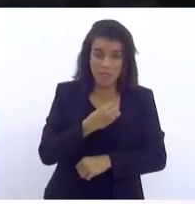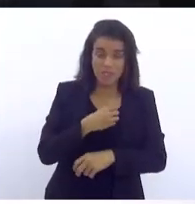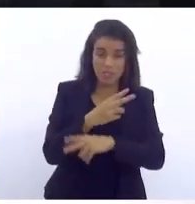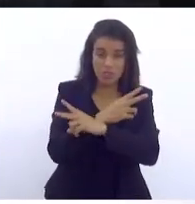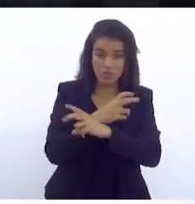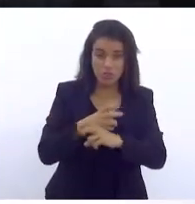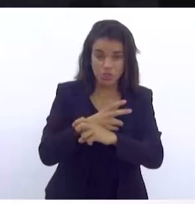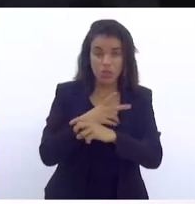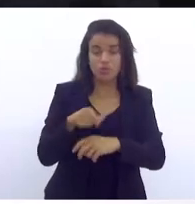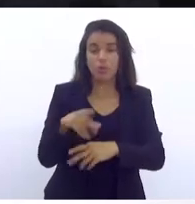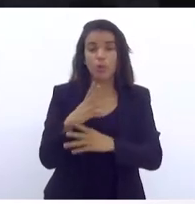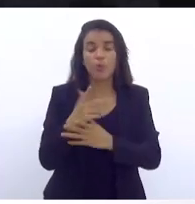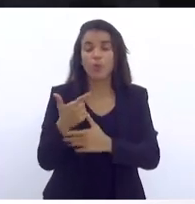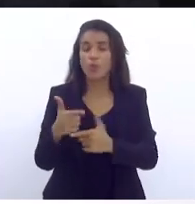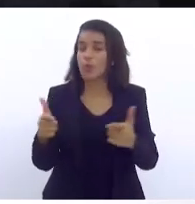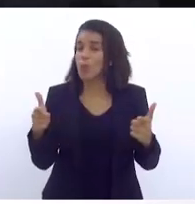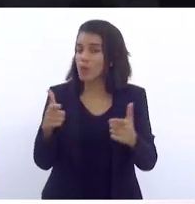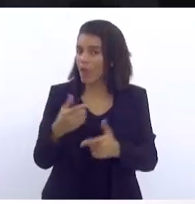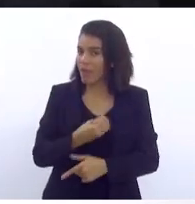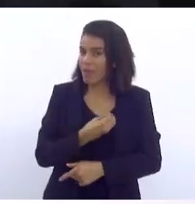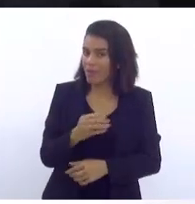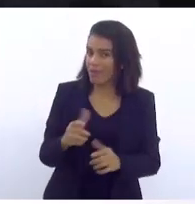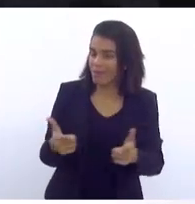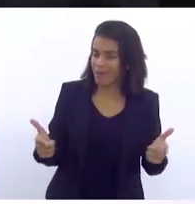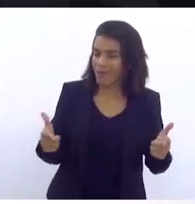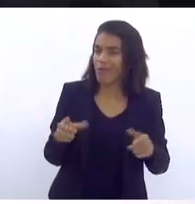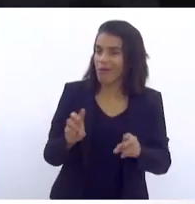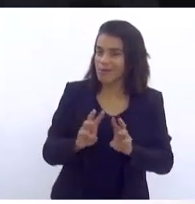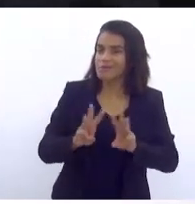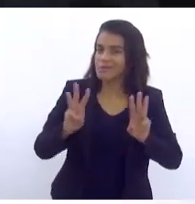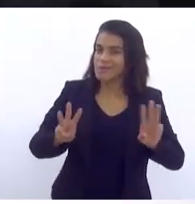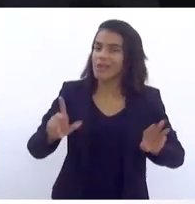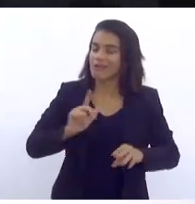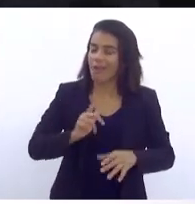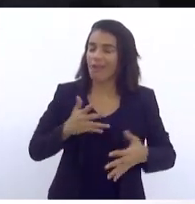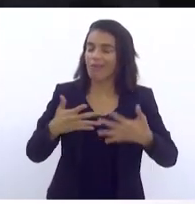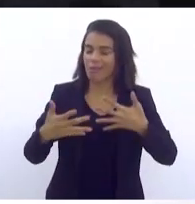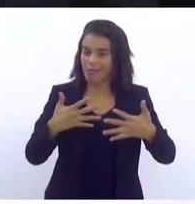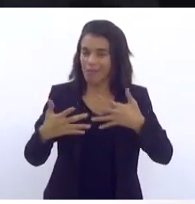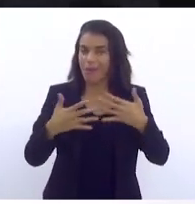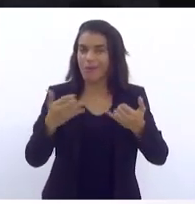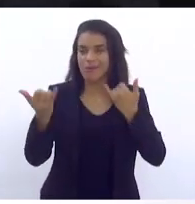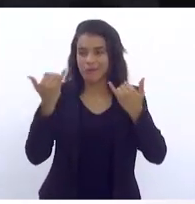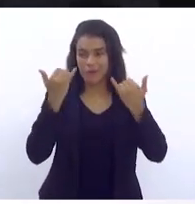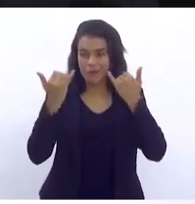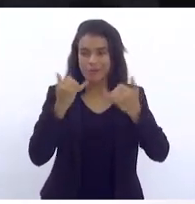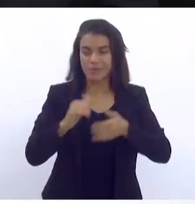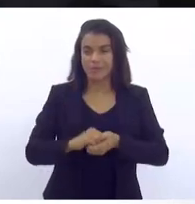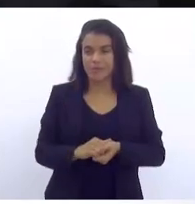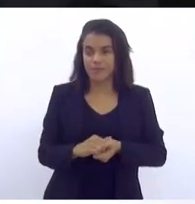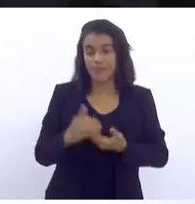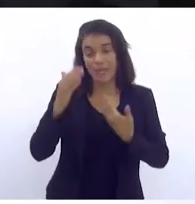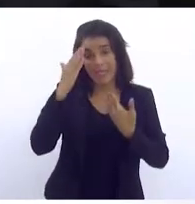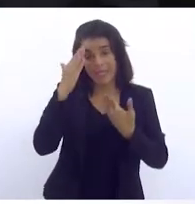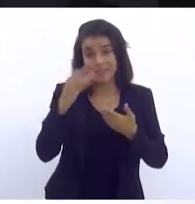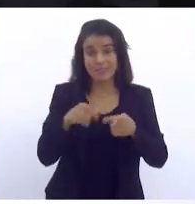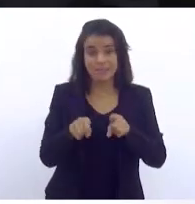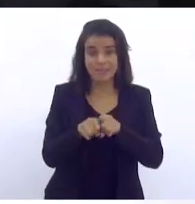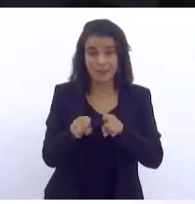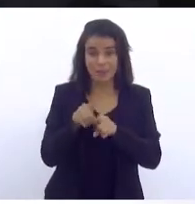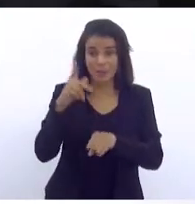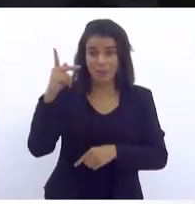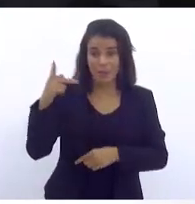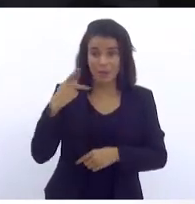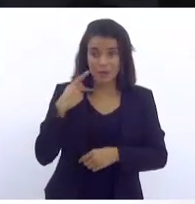ausentes então é importante destacar o nosso site com a transparência dos nossos dados queria agradecer aqui também o o promotor Thiago